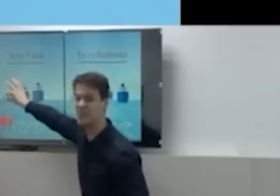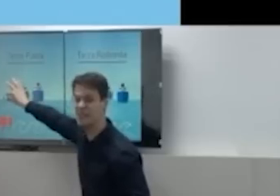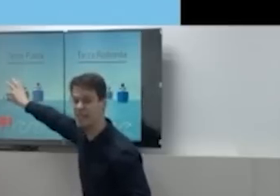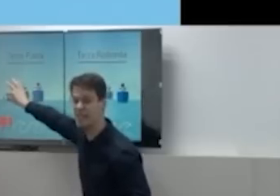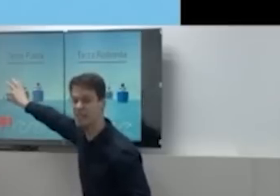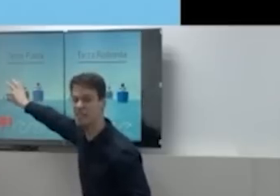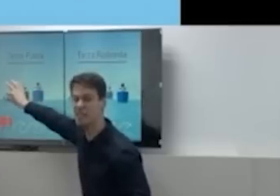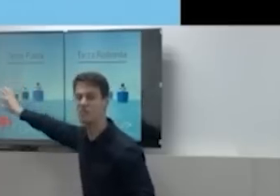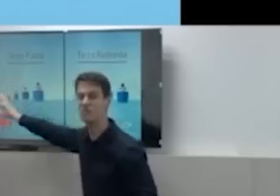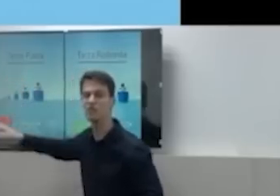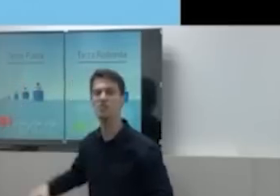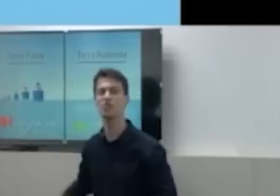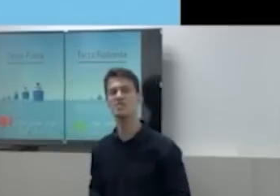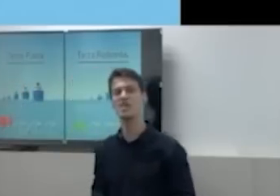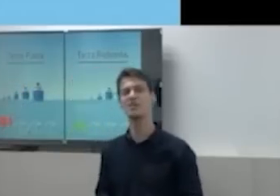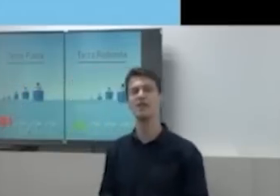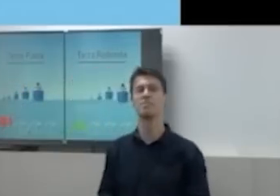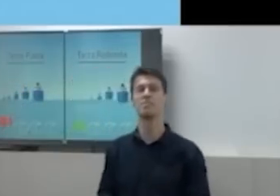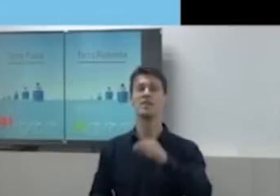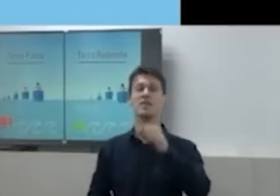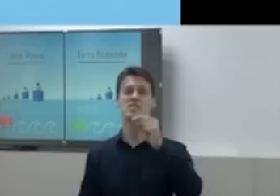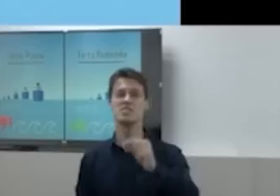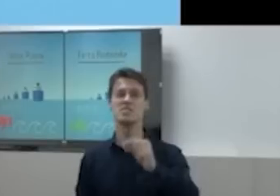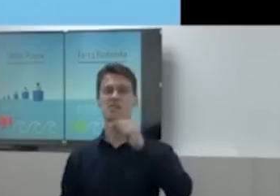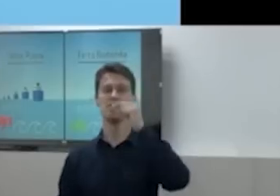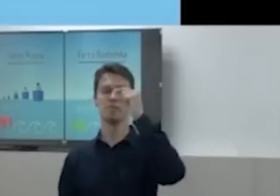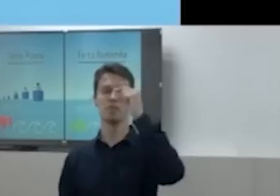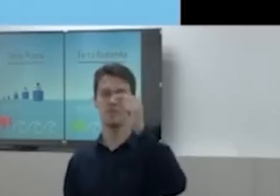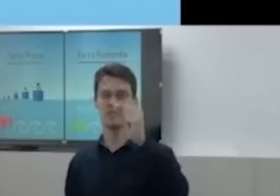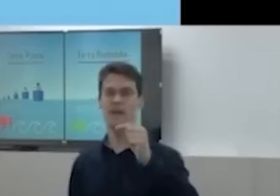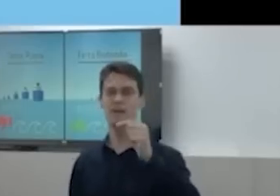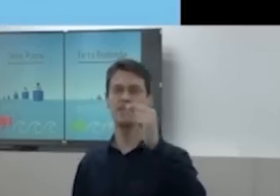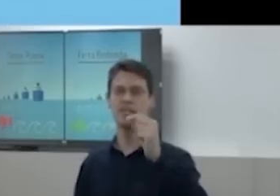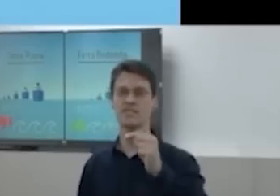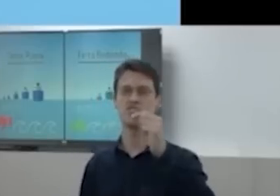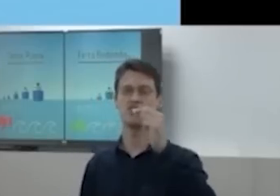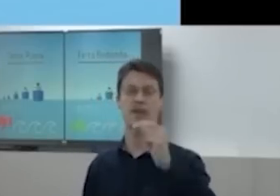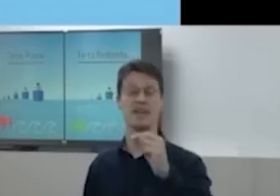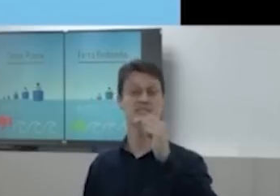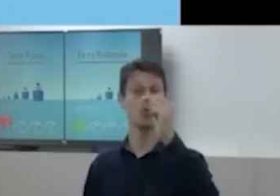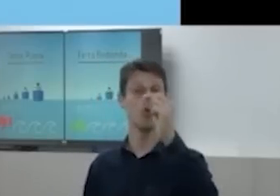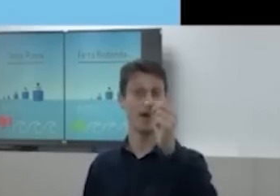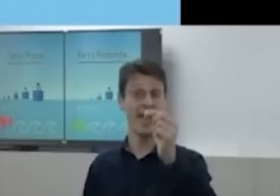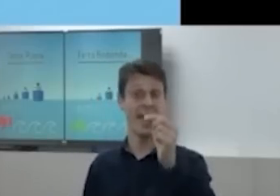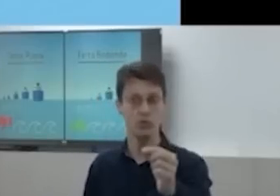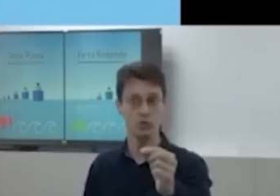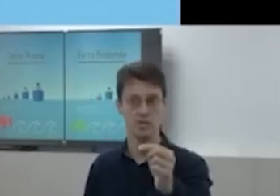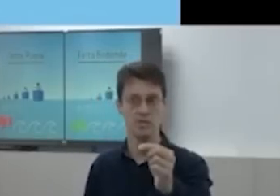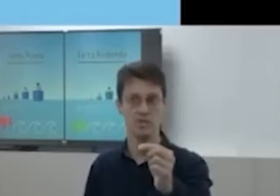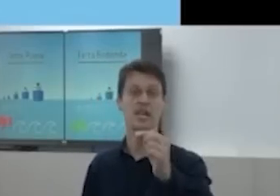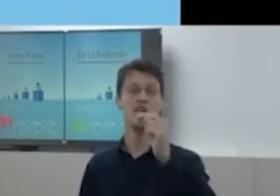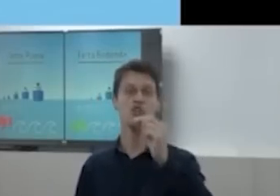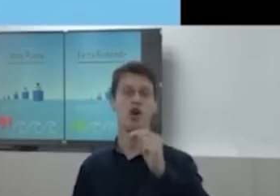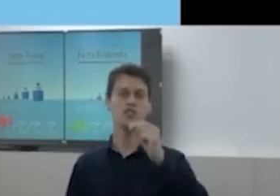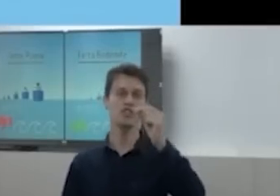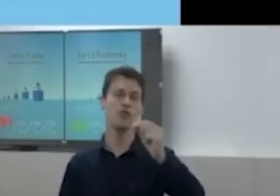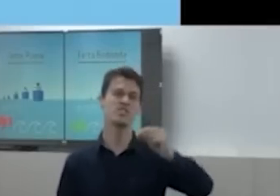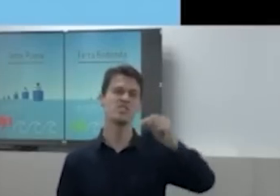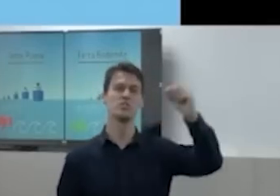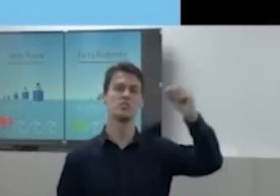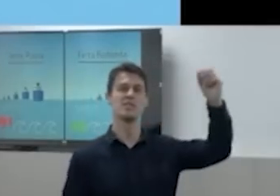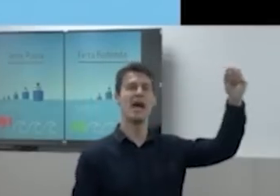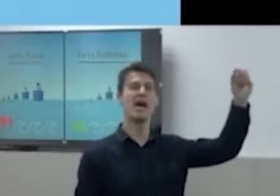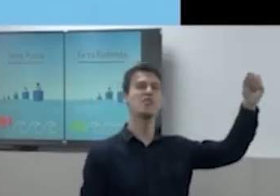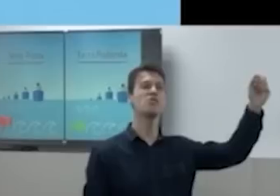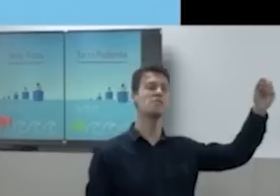pequeno, inteiro pequenininho que você não consegue ver. Se os terraplanistas estivessem corretos e